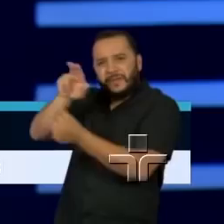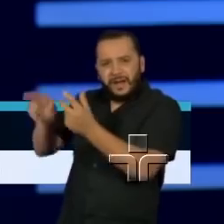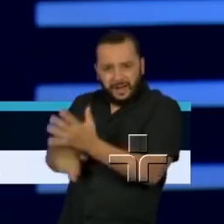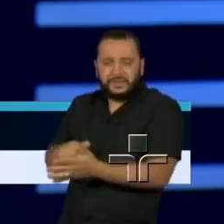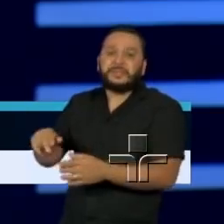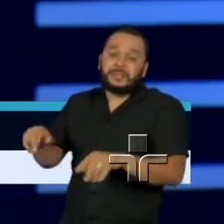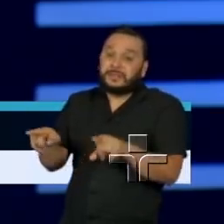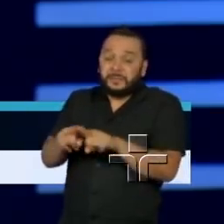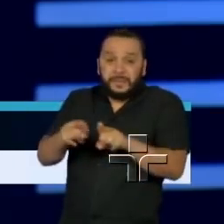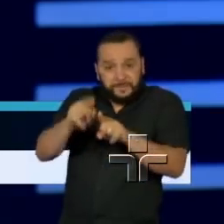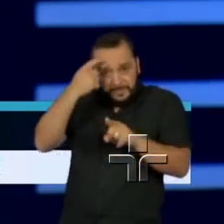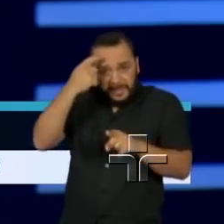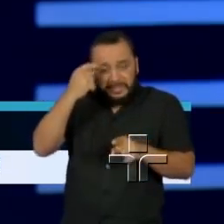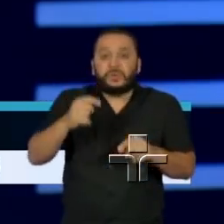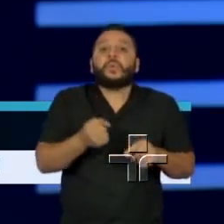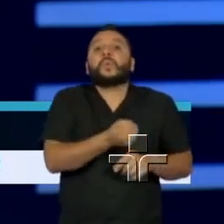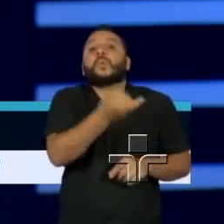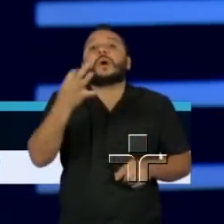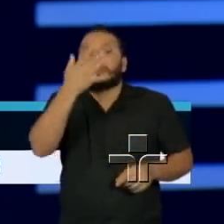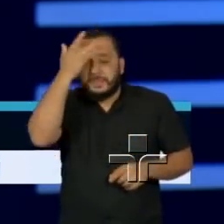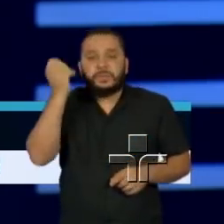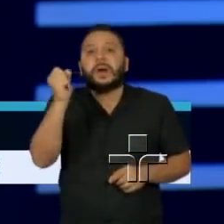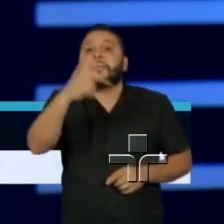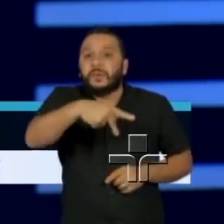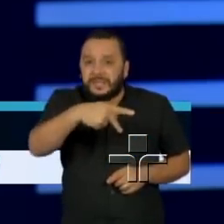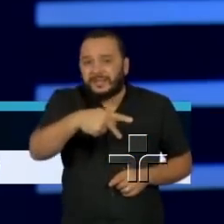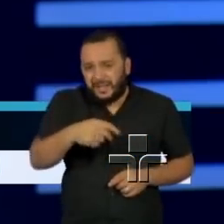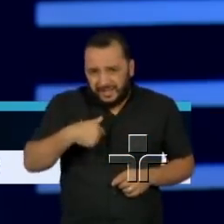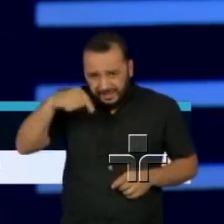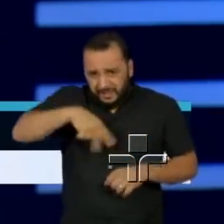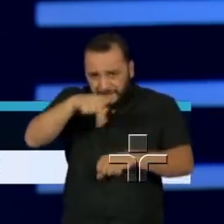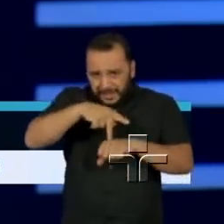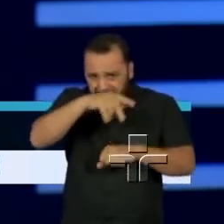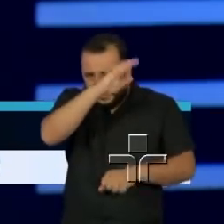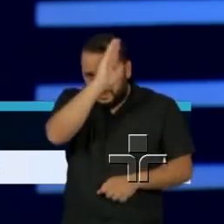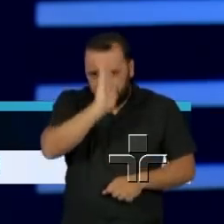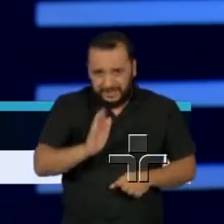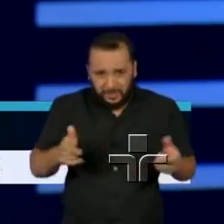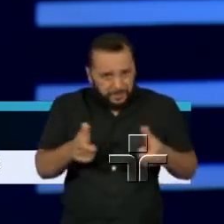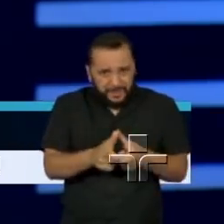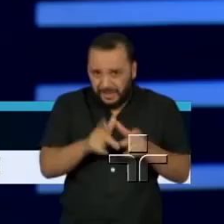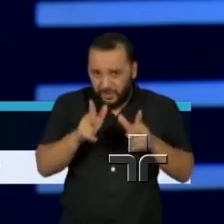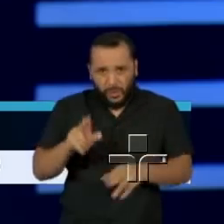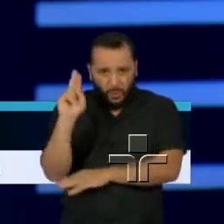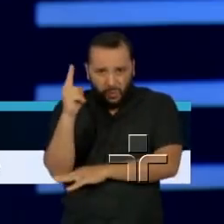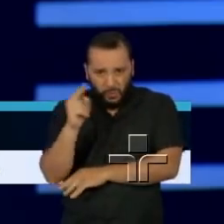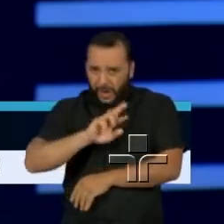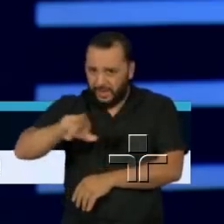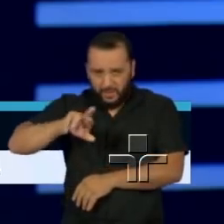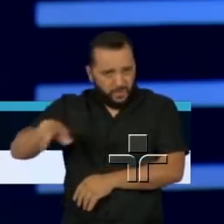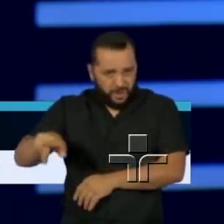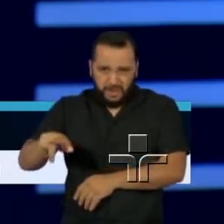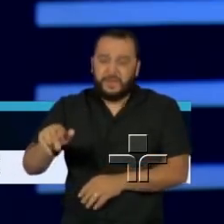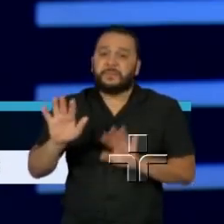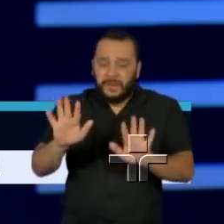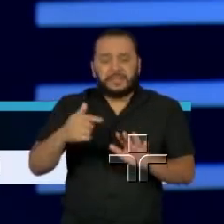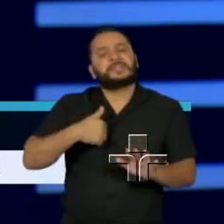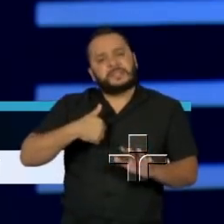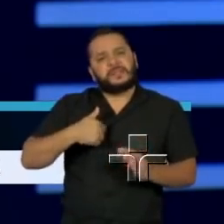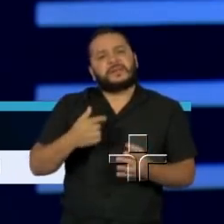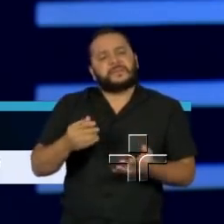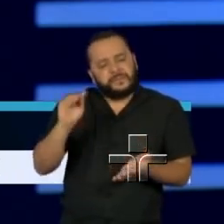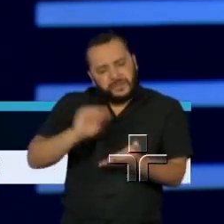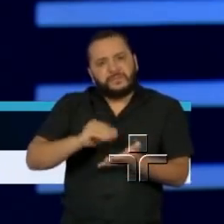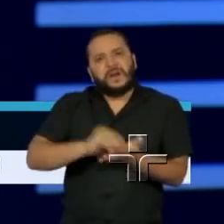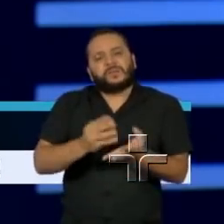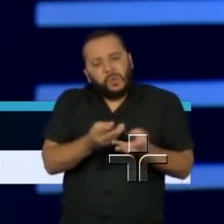de aposentadorias, nós não estamos falando de um país pequeno como o Uruguai, nada disso, né? É muito difícil, mas o que falta é eficiência e eficácia